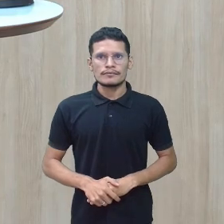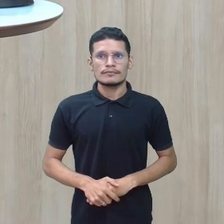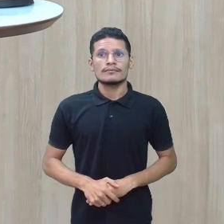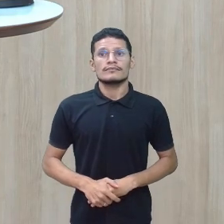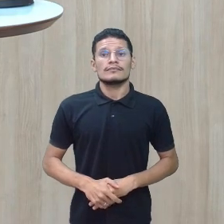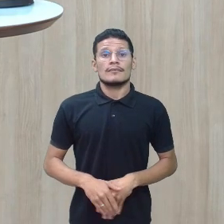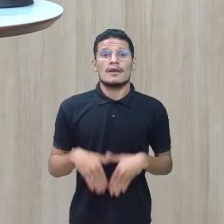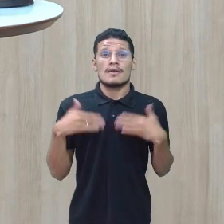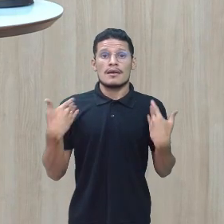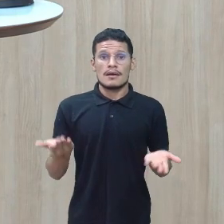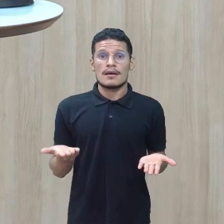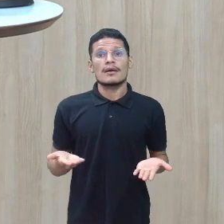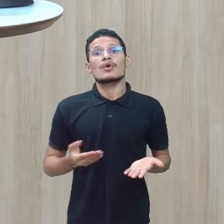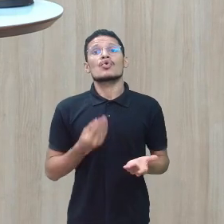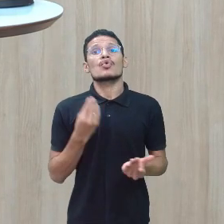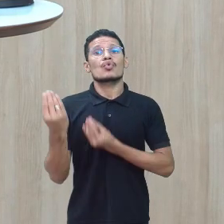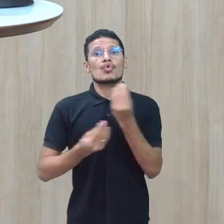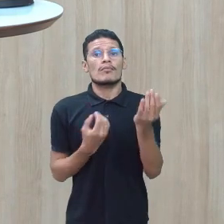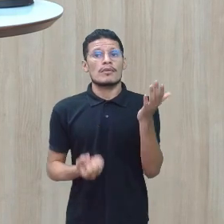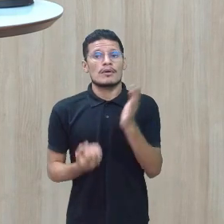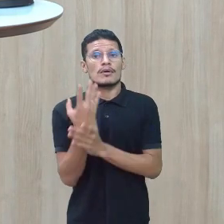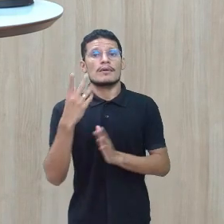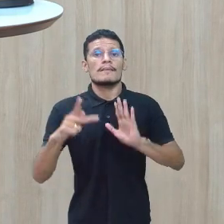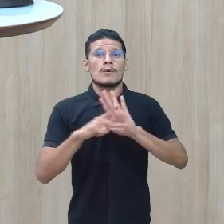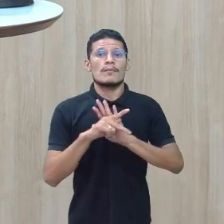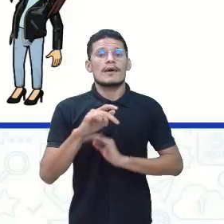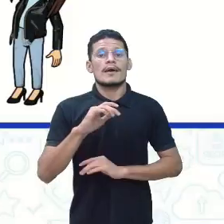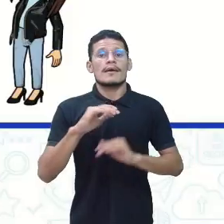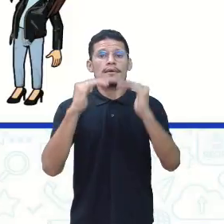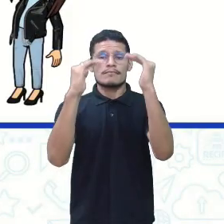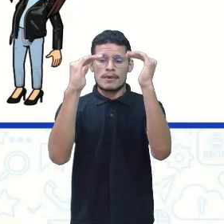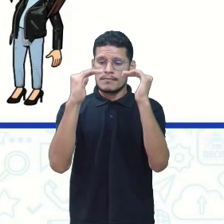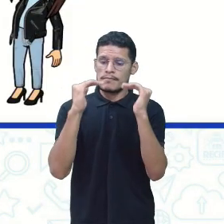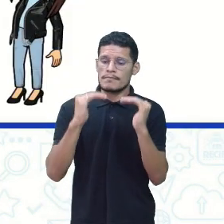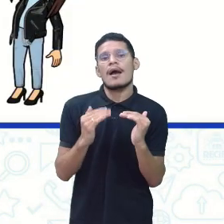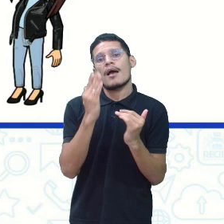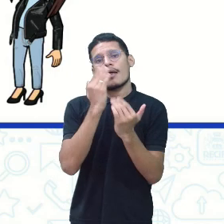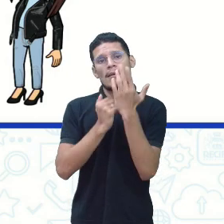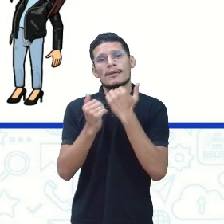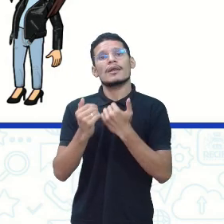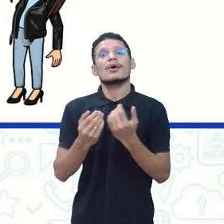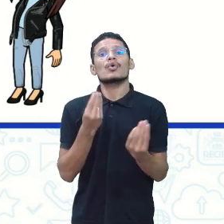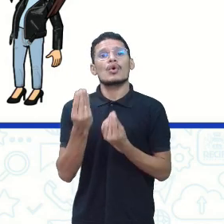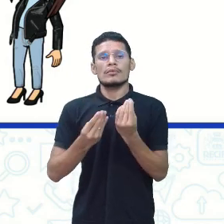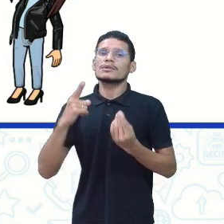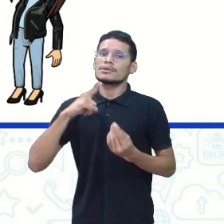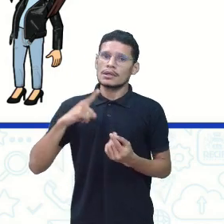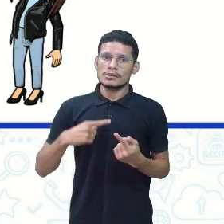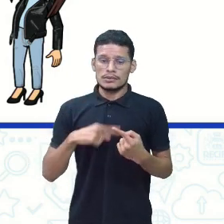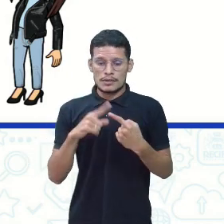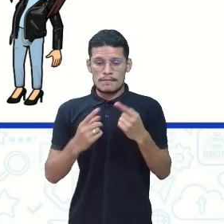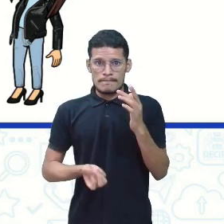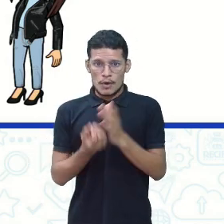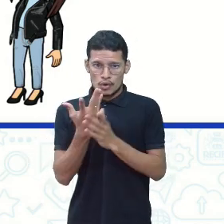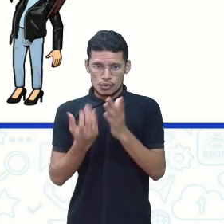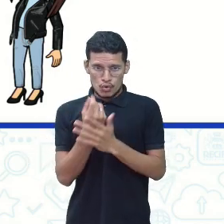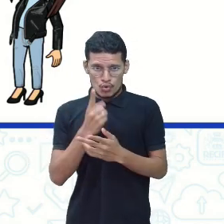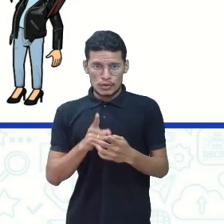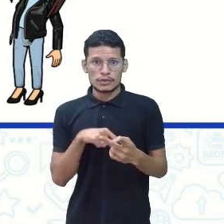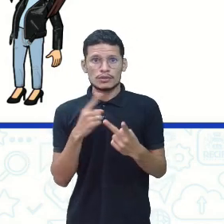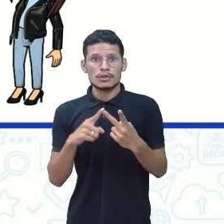E aqui, de que é constituída uma cadeia alimentar? Ela é constituída por organismos